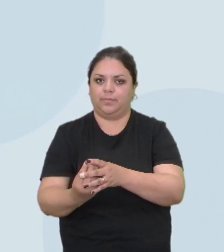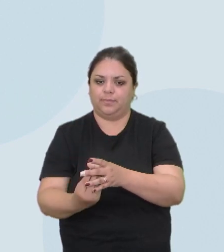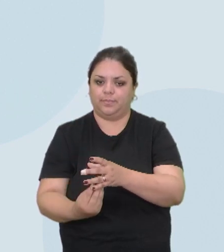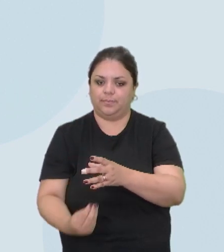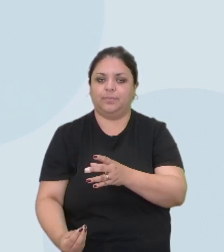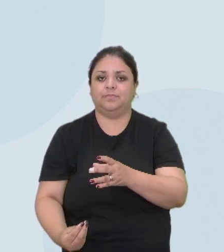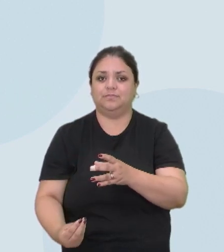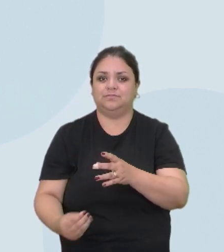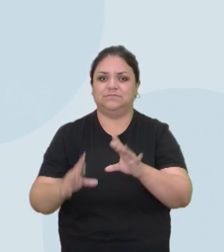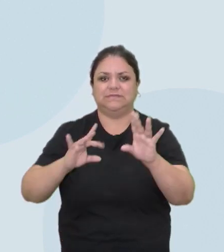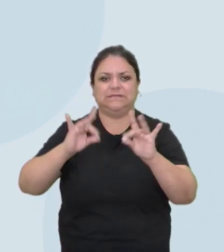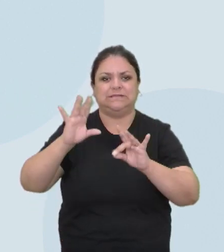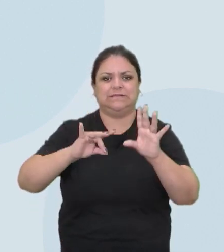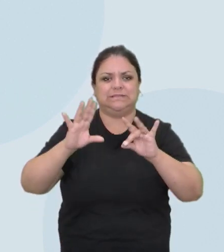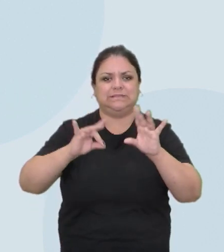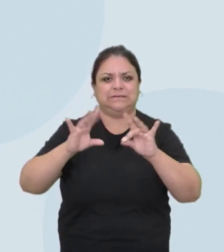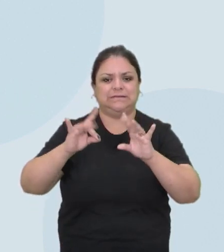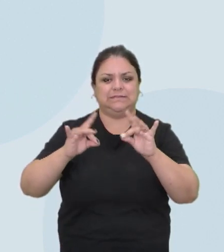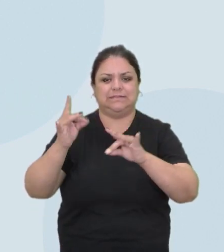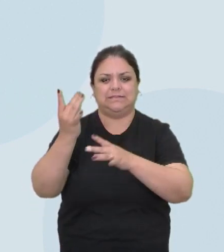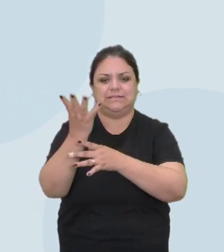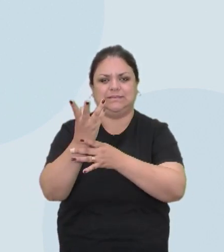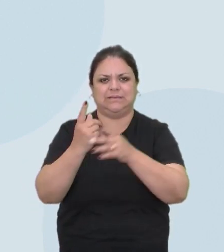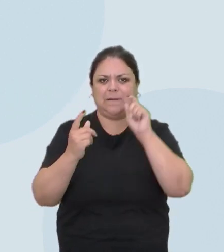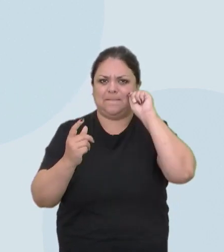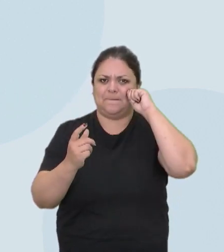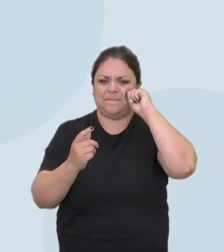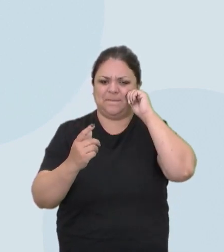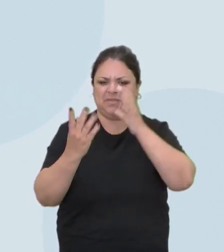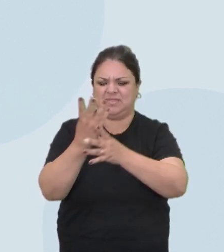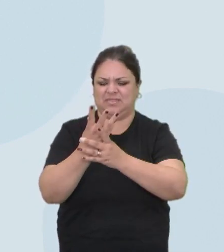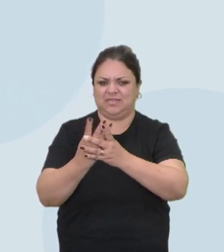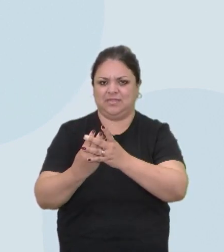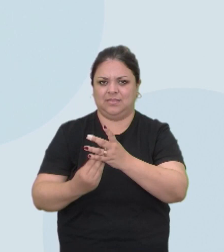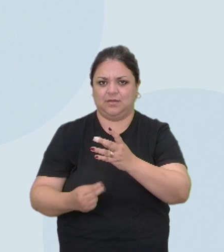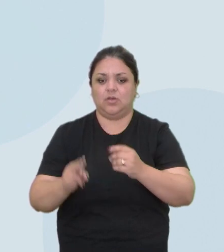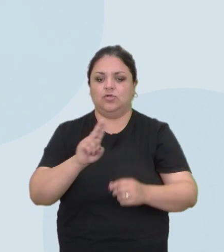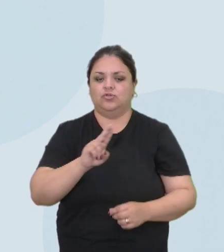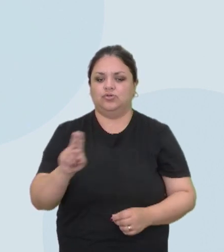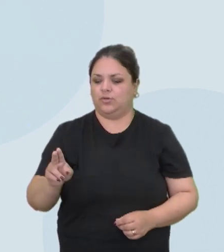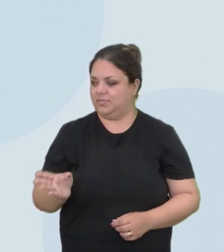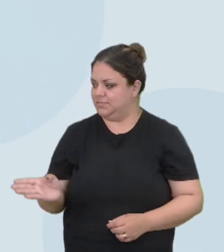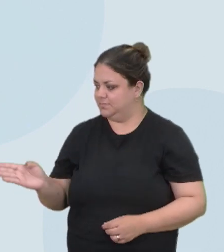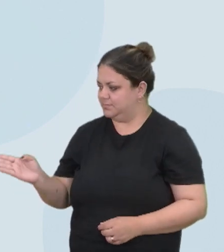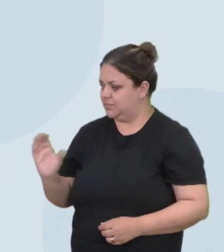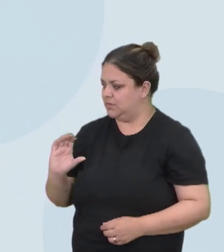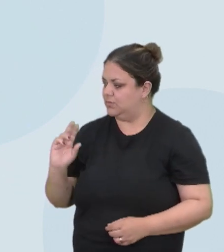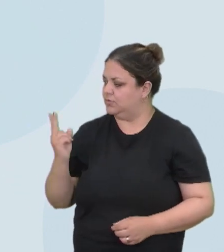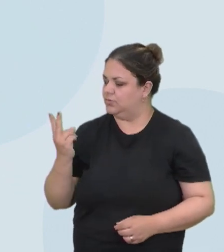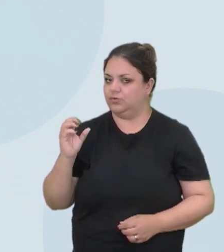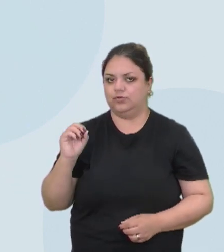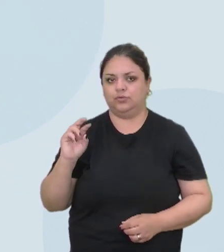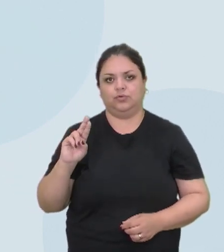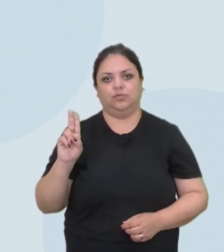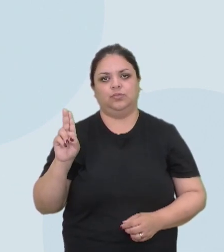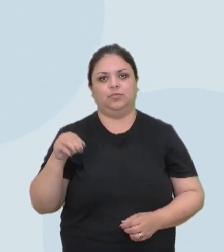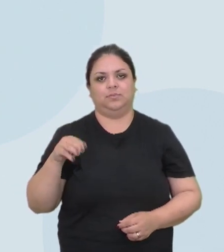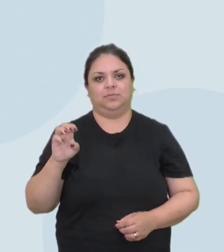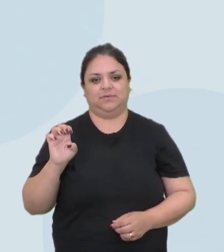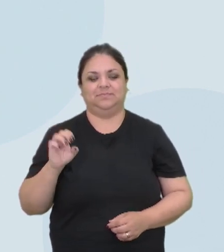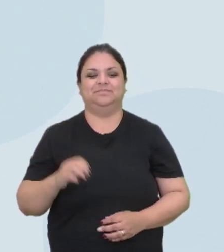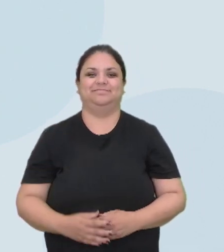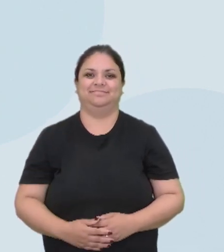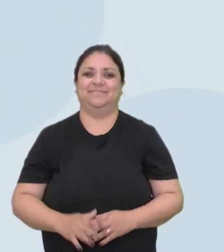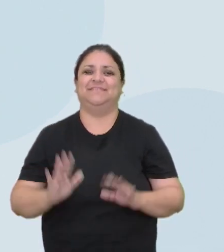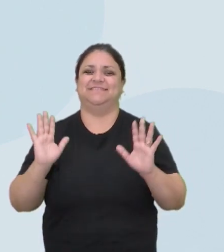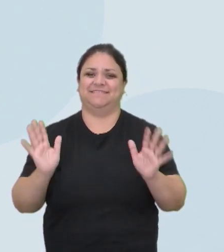uma substância enegrecida que vai ficar ali no fundo, que a gente chama de chorume. ok? Então a gente mostrou aí tudo